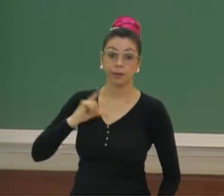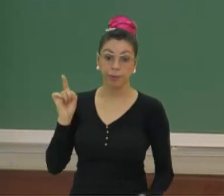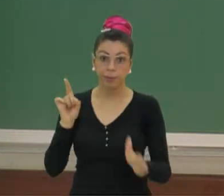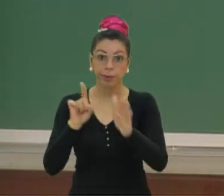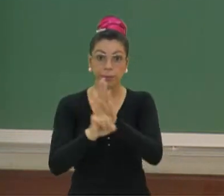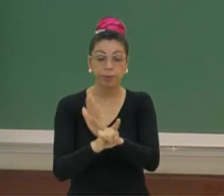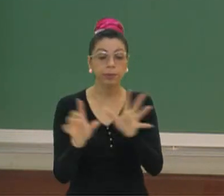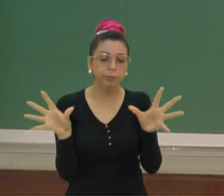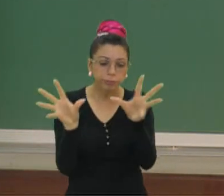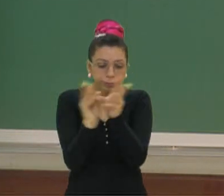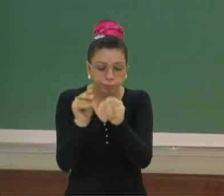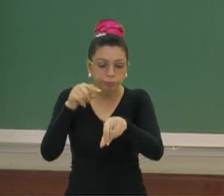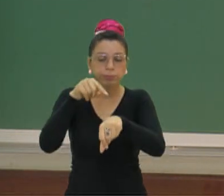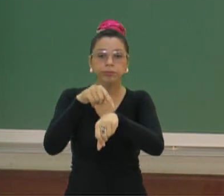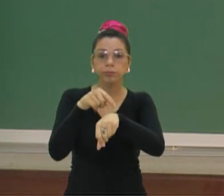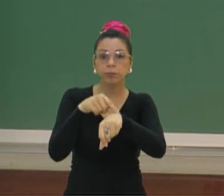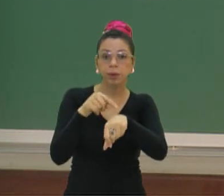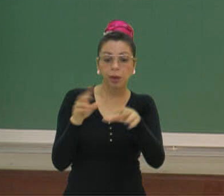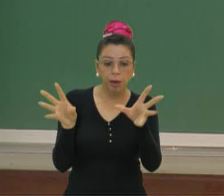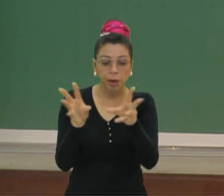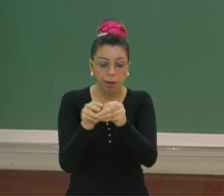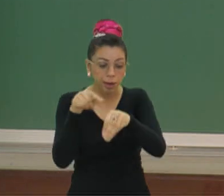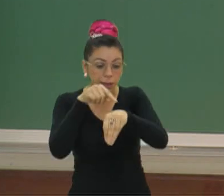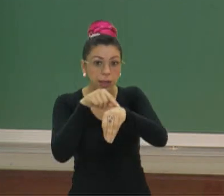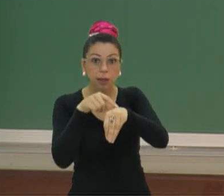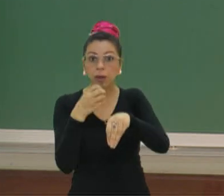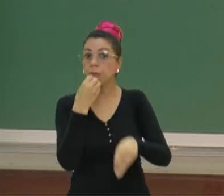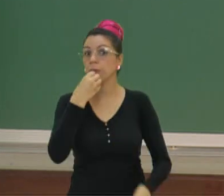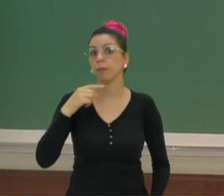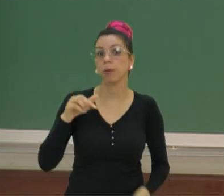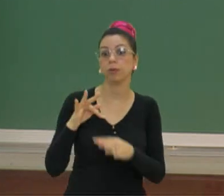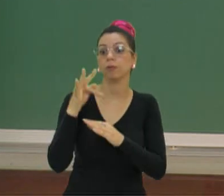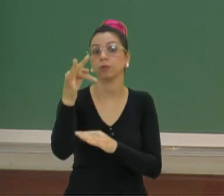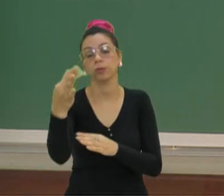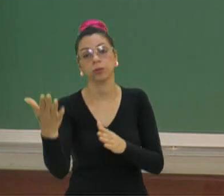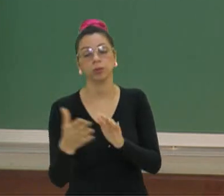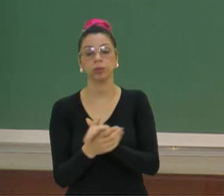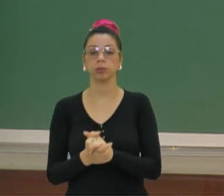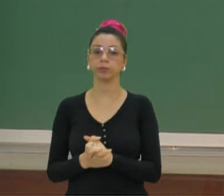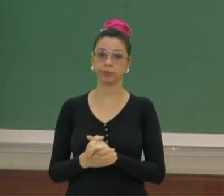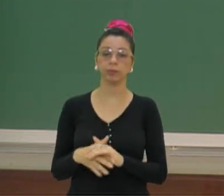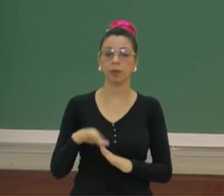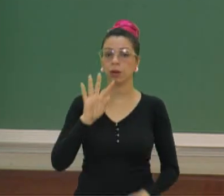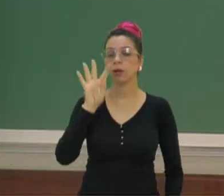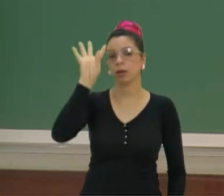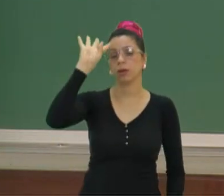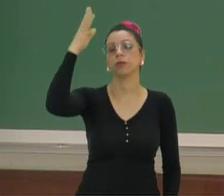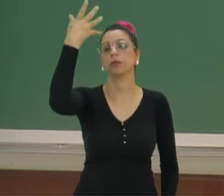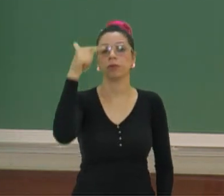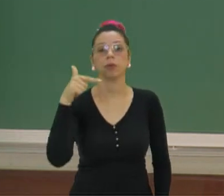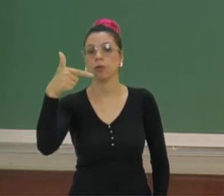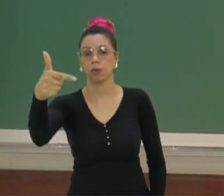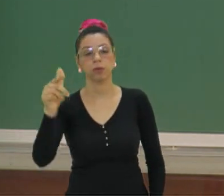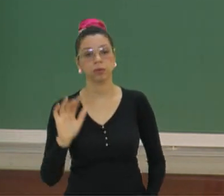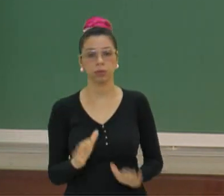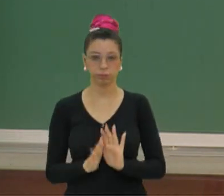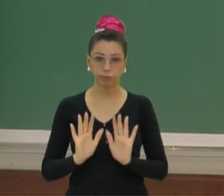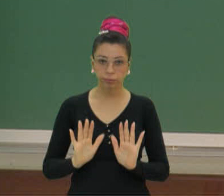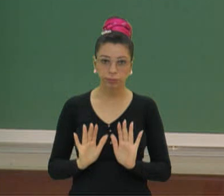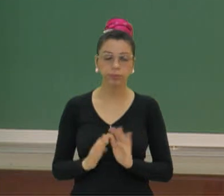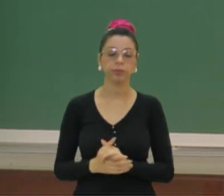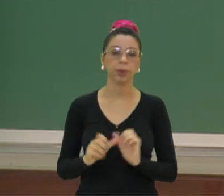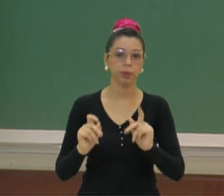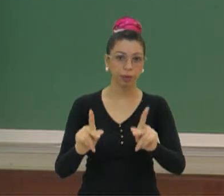você economizou tempo e esse tempo pode ser precioso para você resolver outras ou você gastar em alguma outra disciplina ou lá na sua redação.